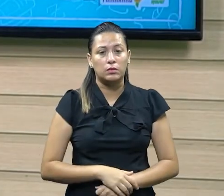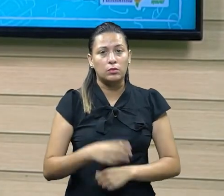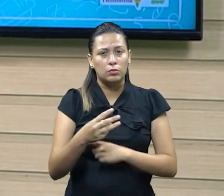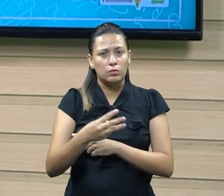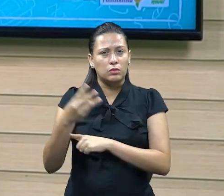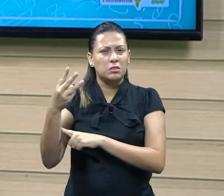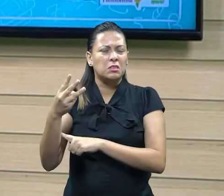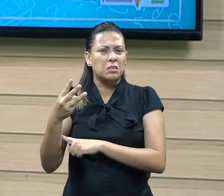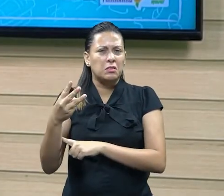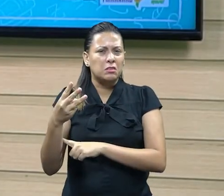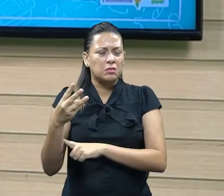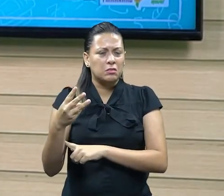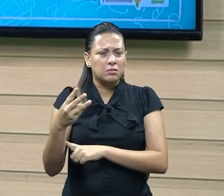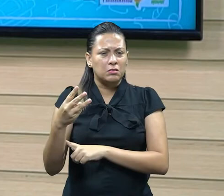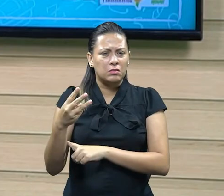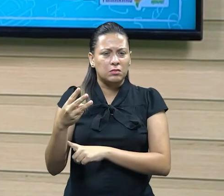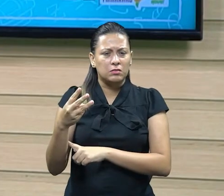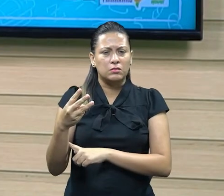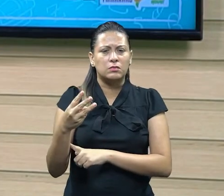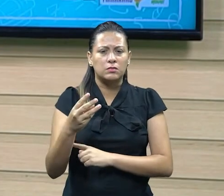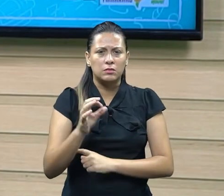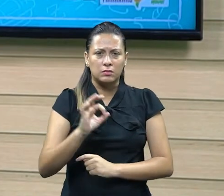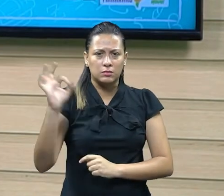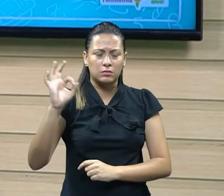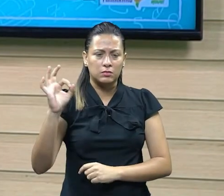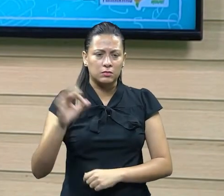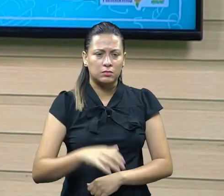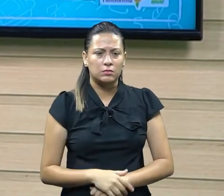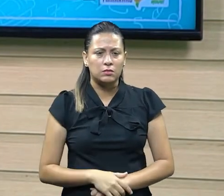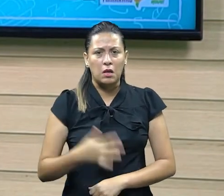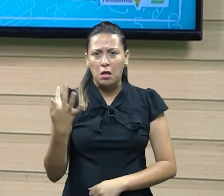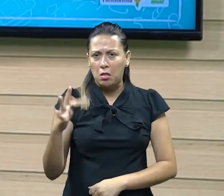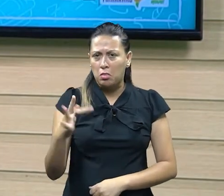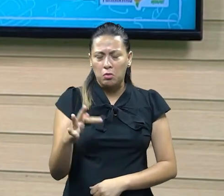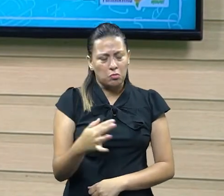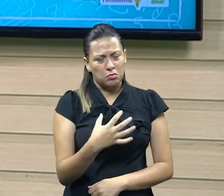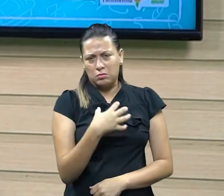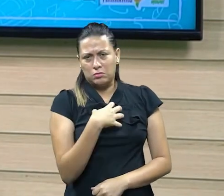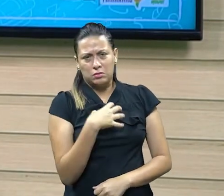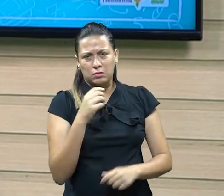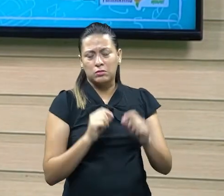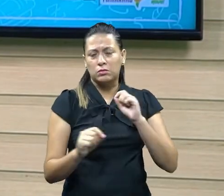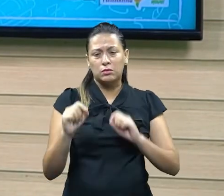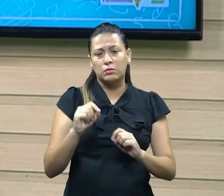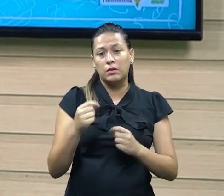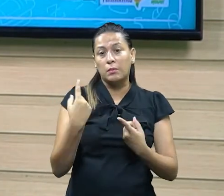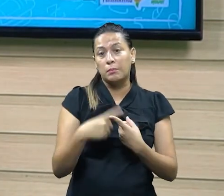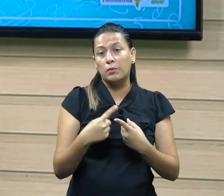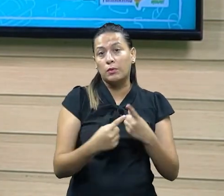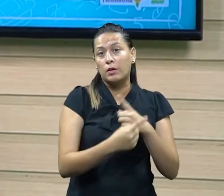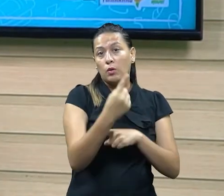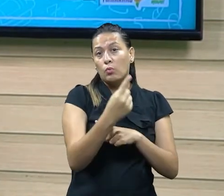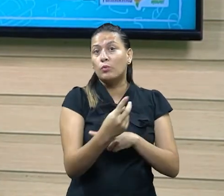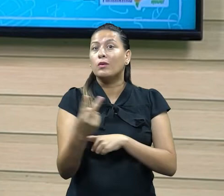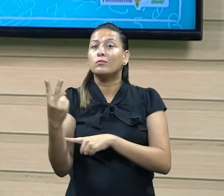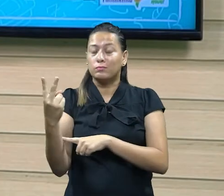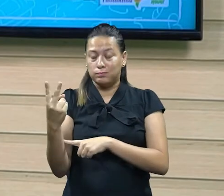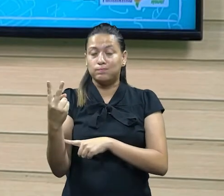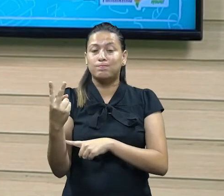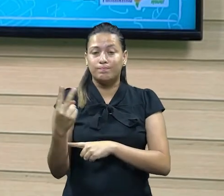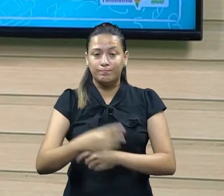é indolor. Por quê? Aquela dor que a gente sente é por conta do 1 e do 3,